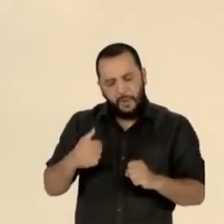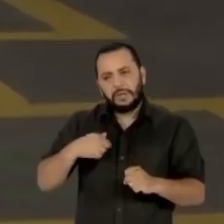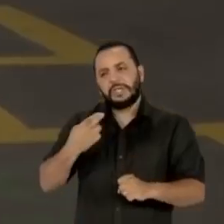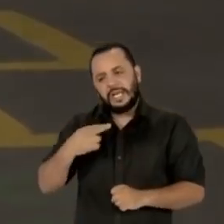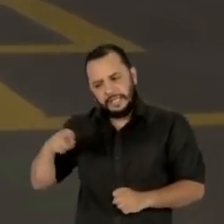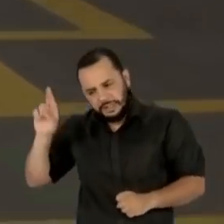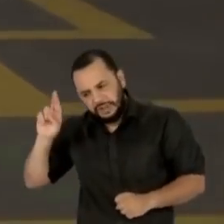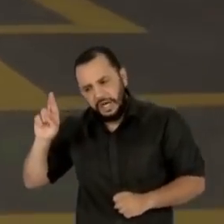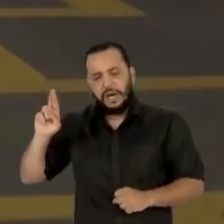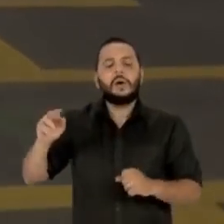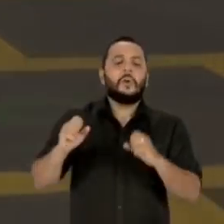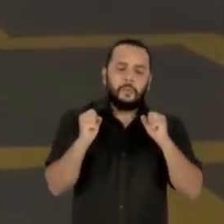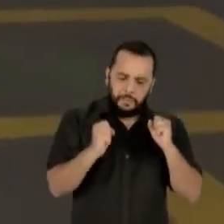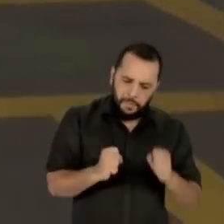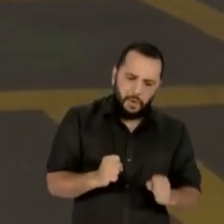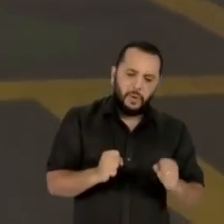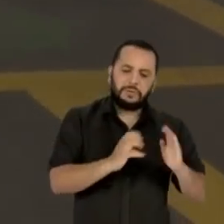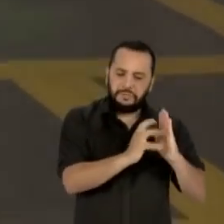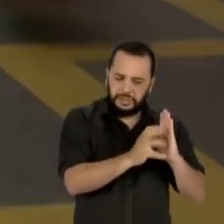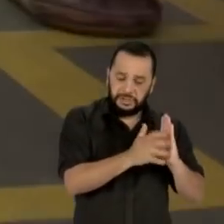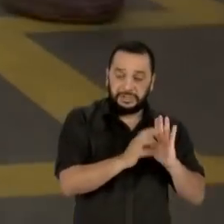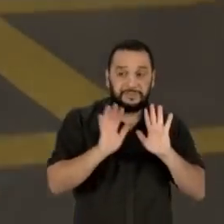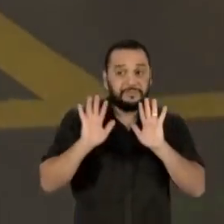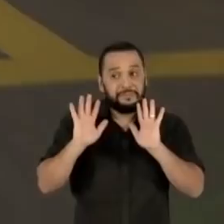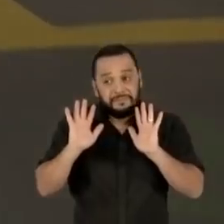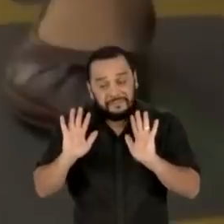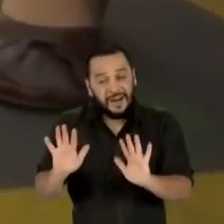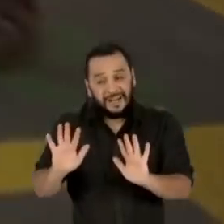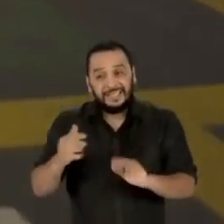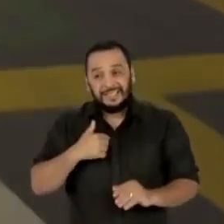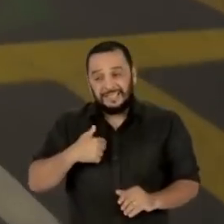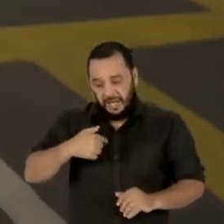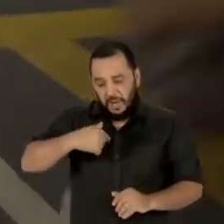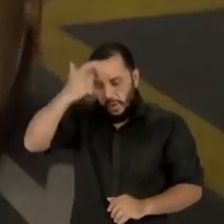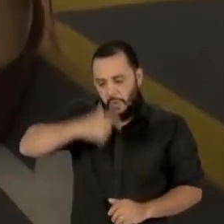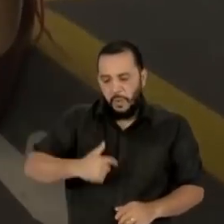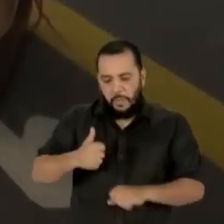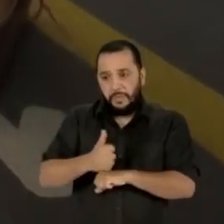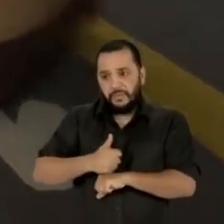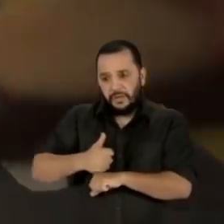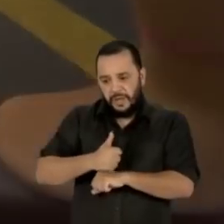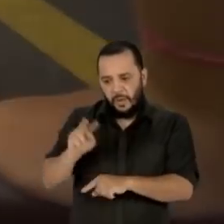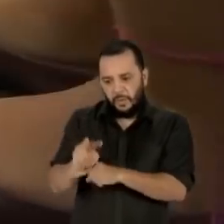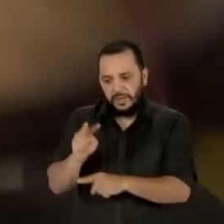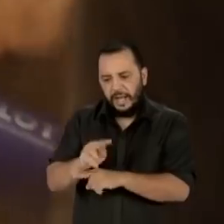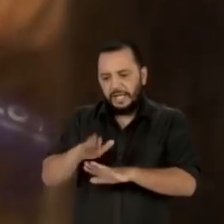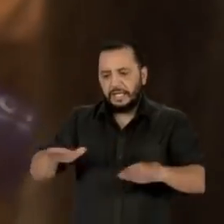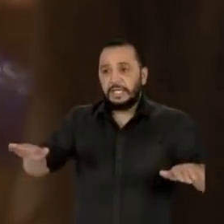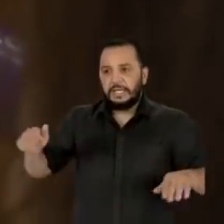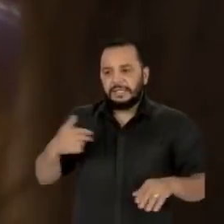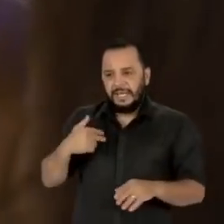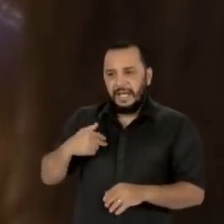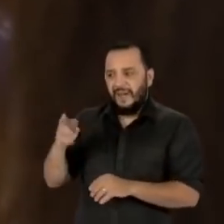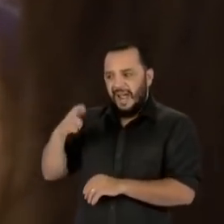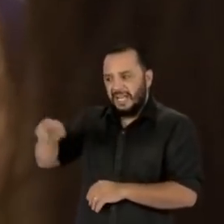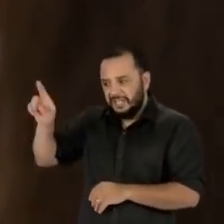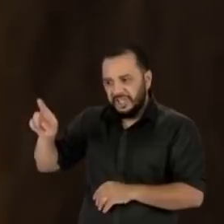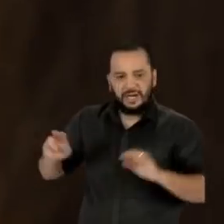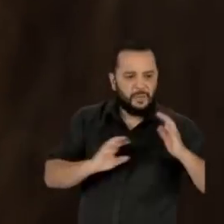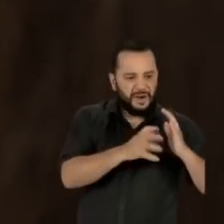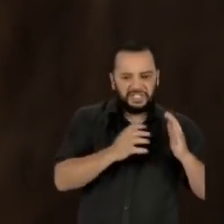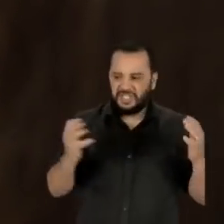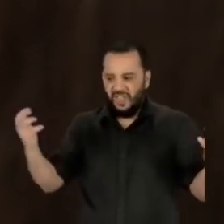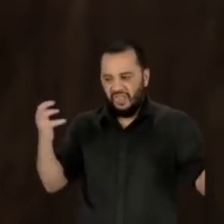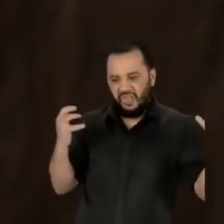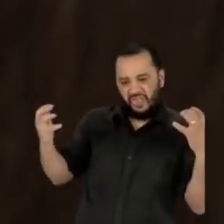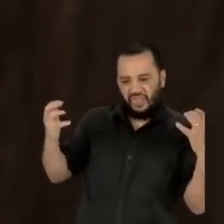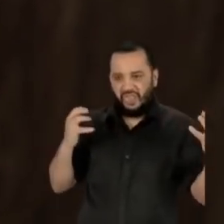religiosas viram ter crentes algumas a questão é que o conselheiro tutelar jamais pode colocar suas crenças suas convicções pessoais acima do que